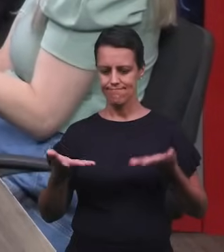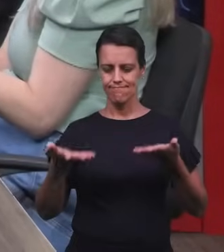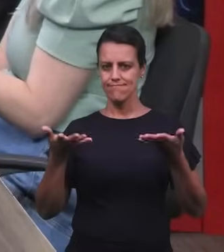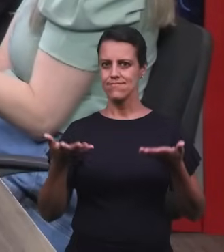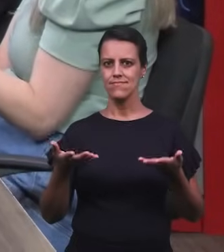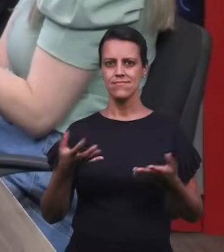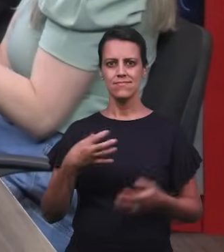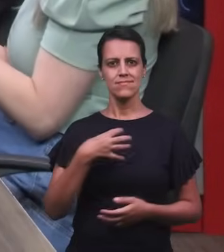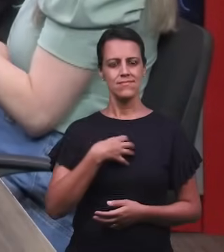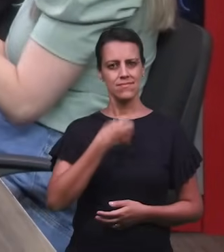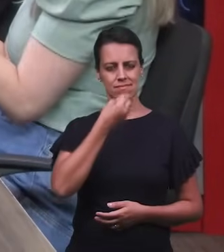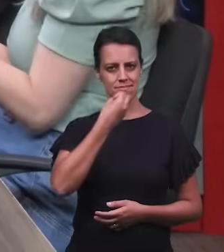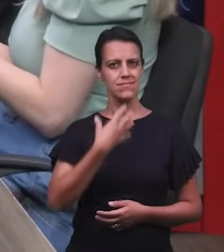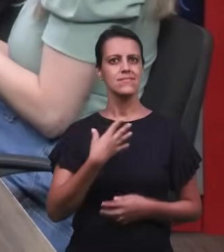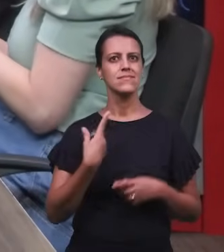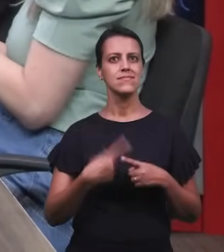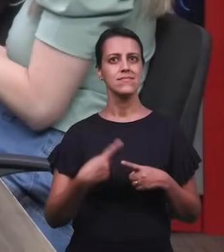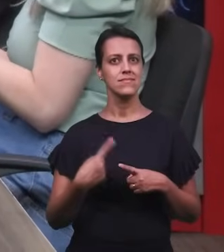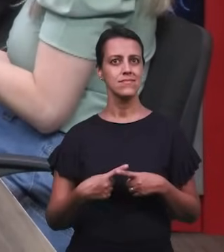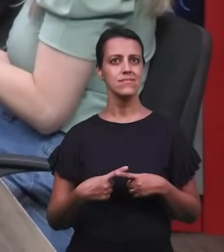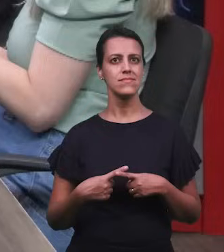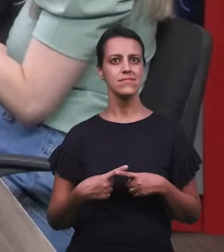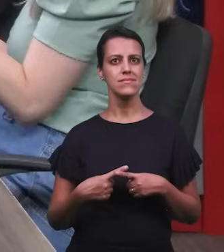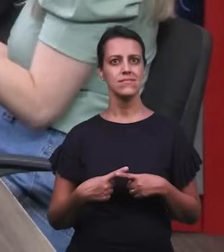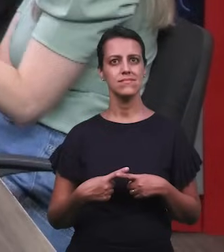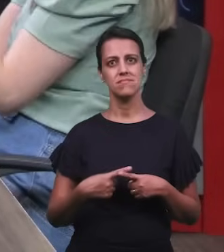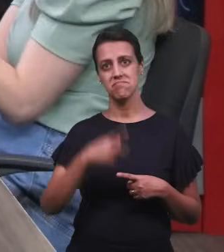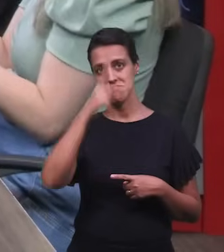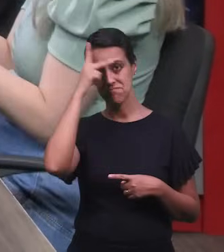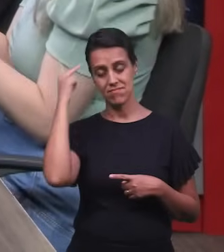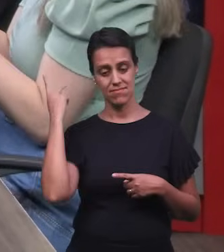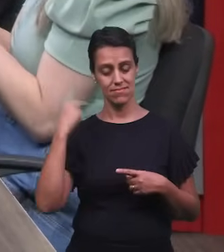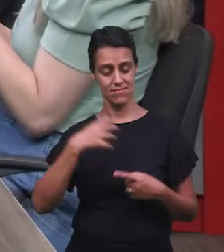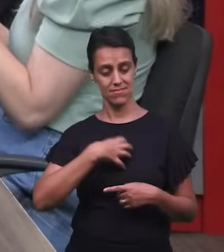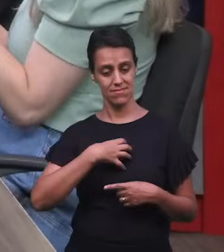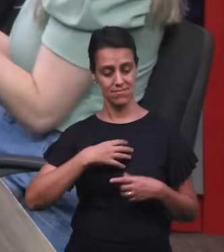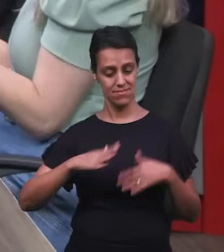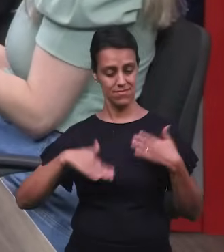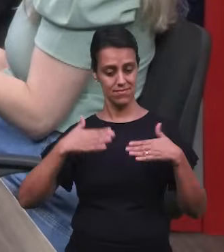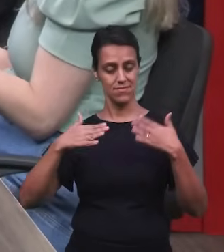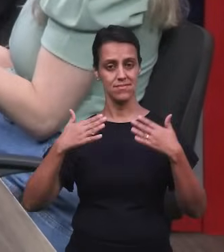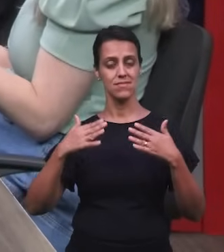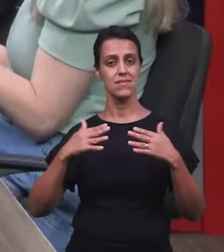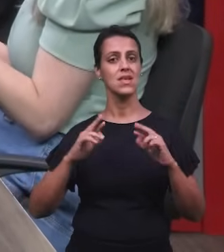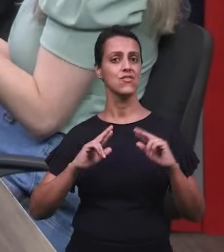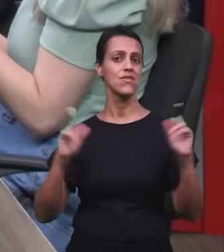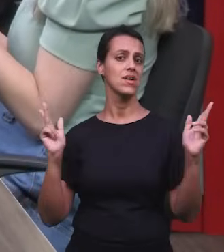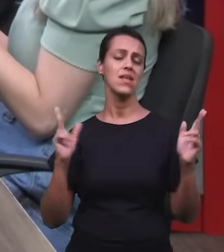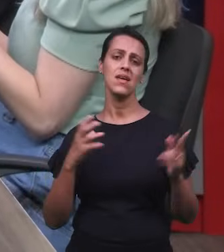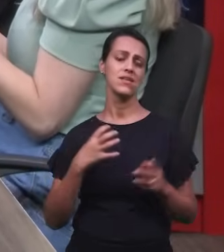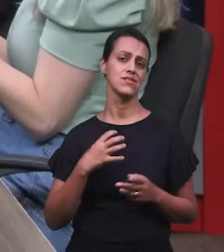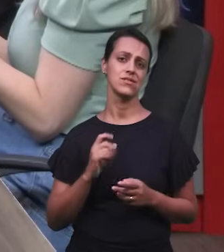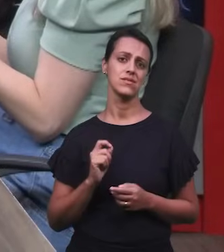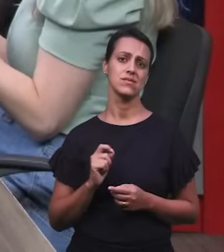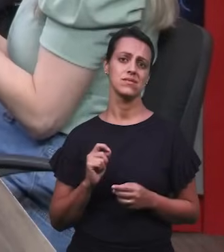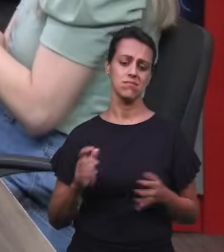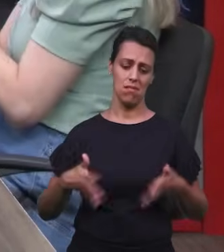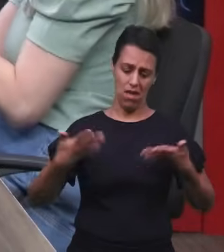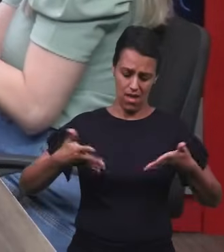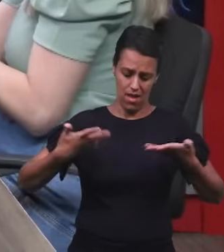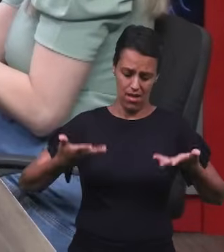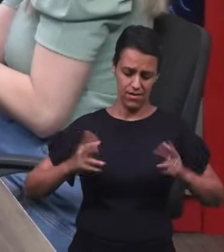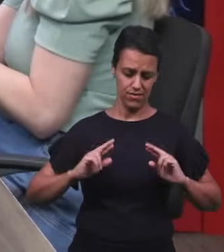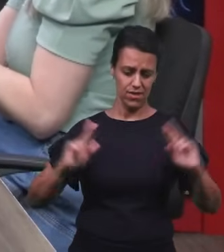me motivar, né? Porque o que motiva um melancólico e o que motiva um colérico são coisas diferentes. Então, cada um